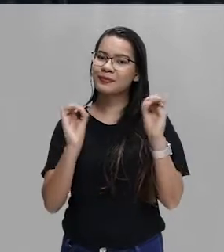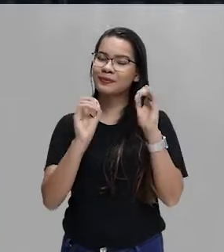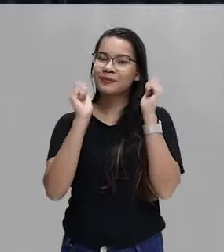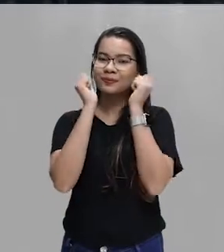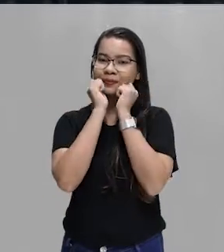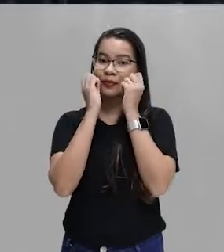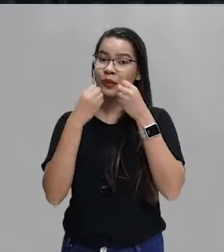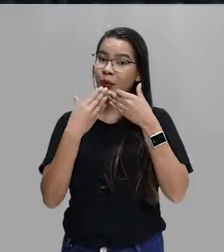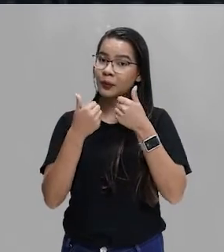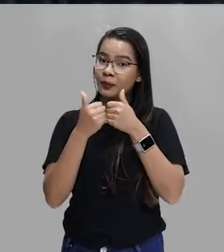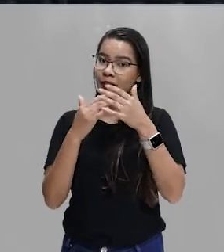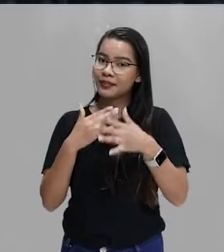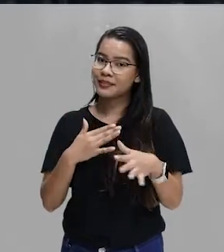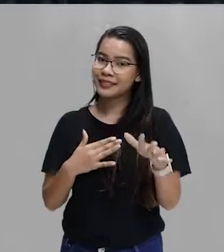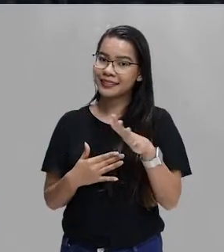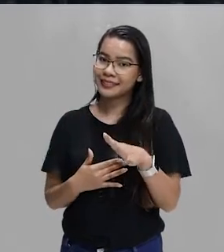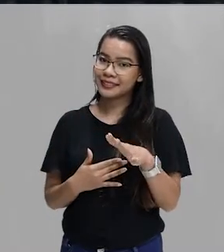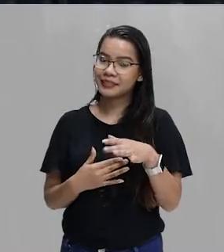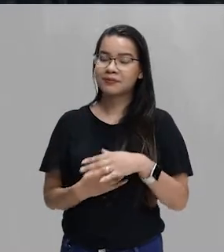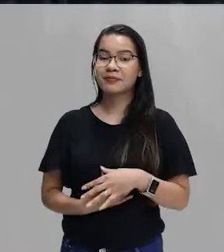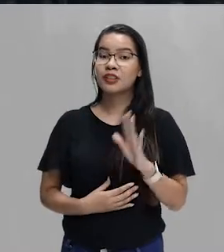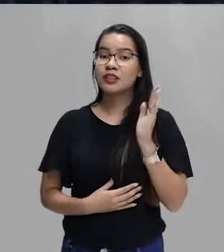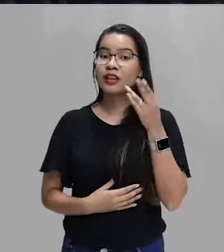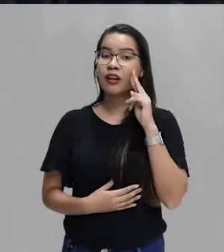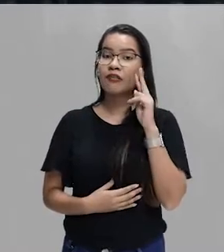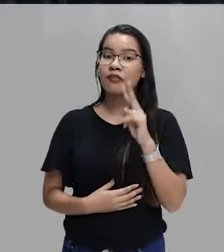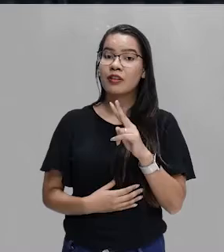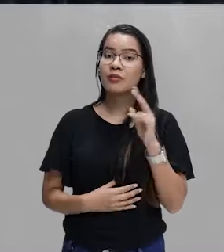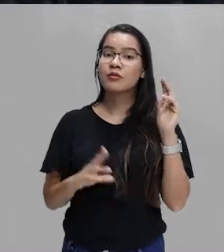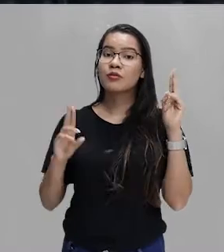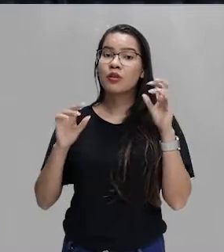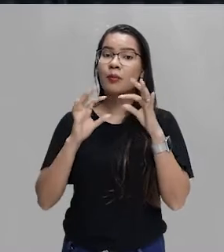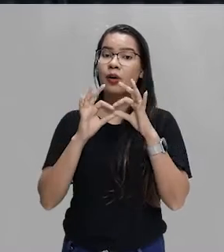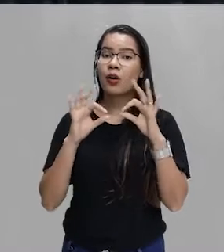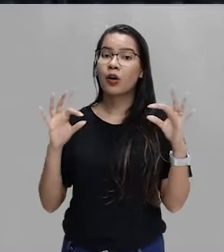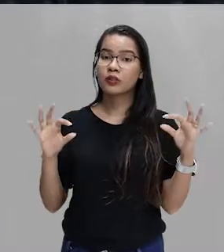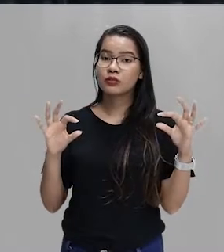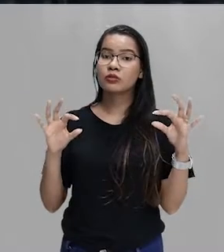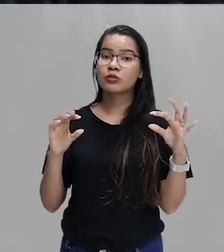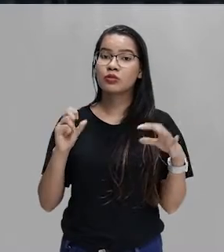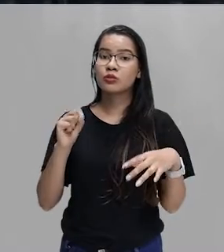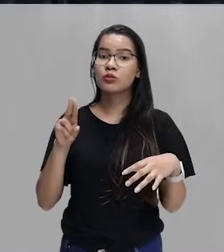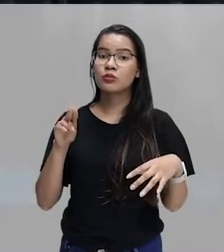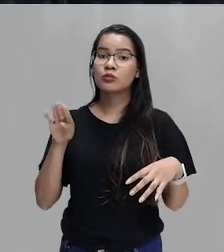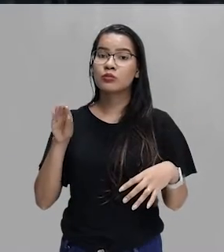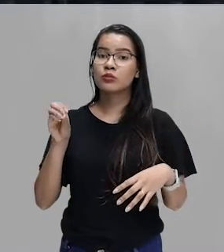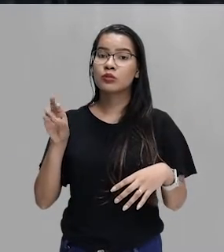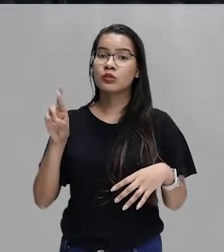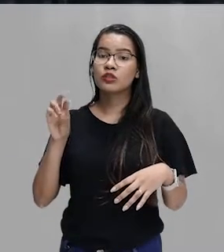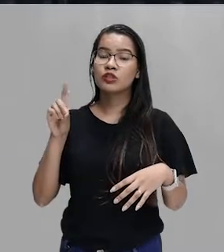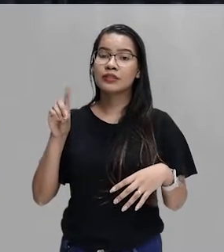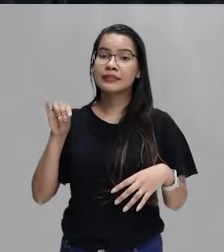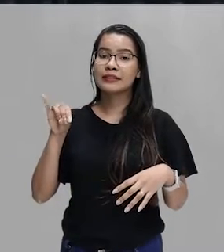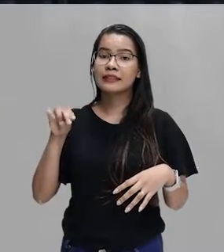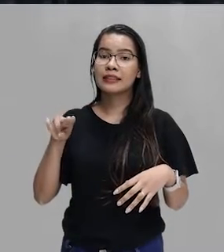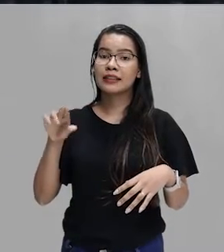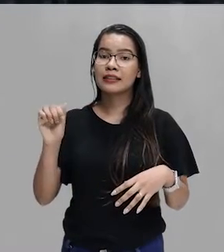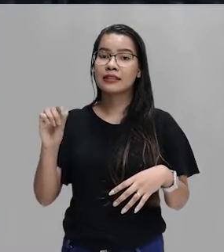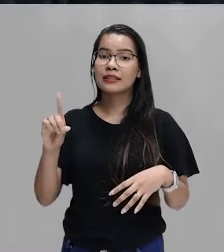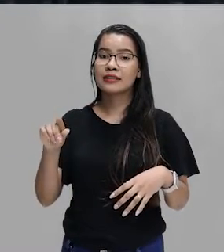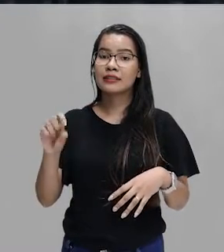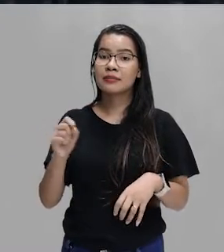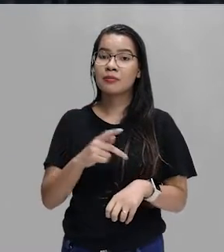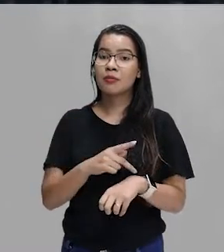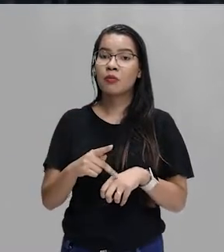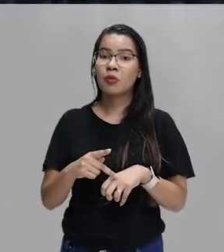Oi, chuchus, tudo bem com vocês? Já vimos as orações subordinadas, período composto por subordinação. E